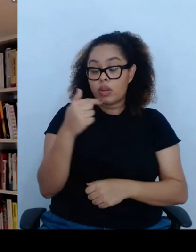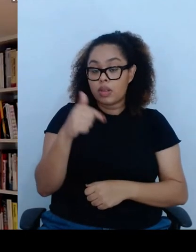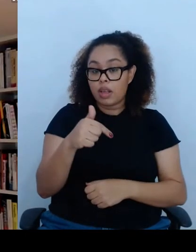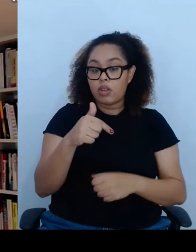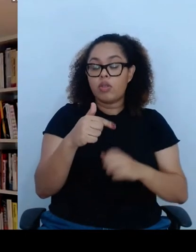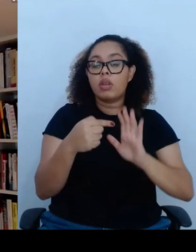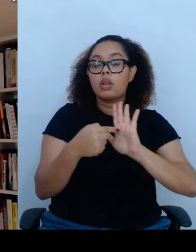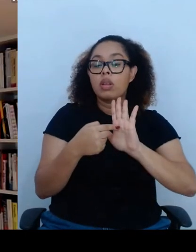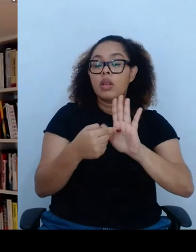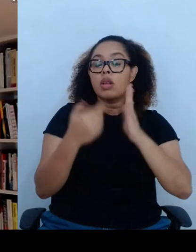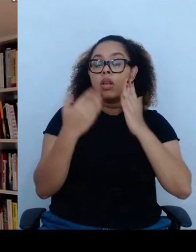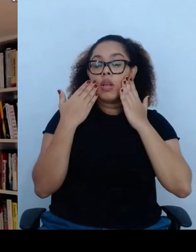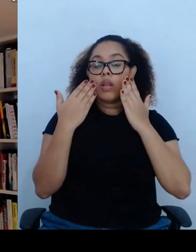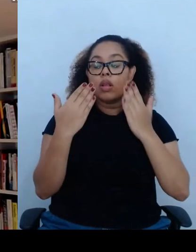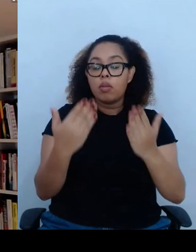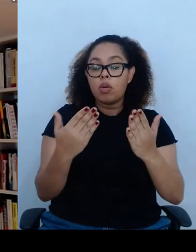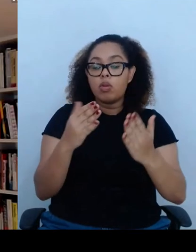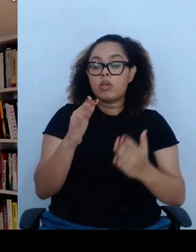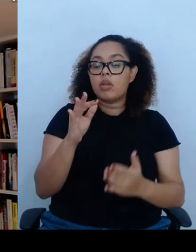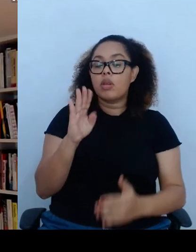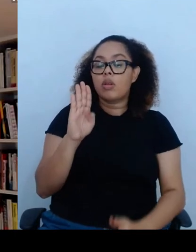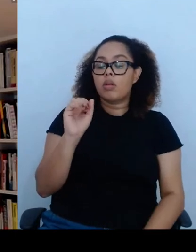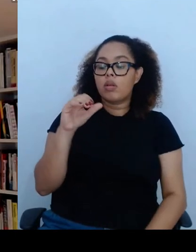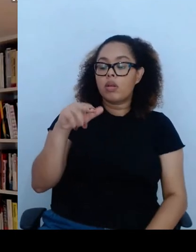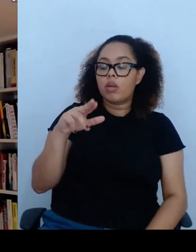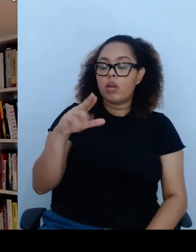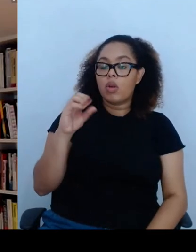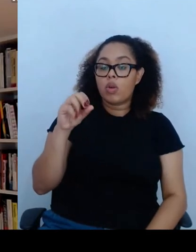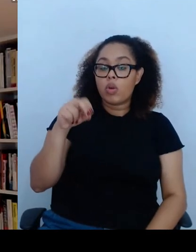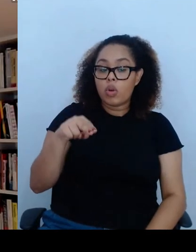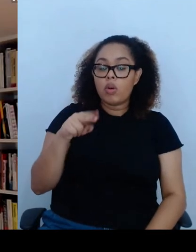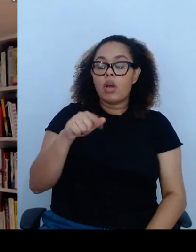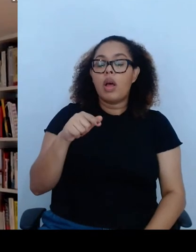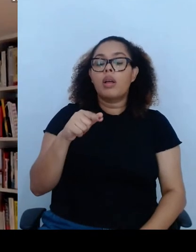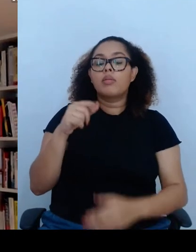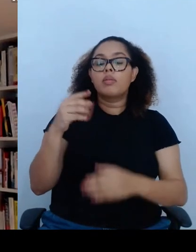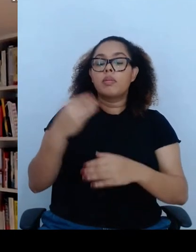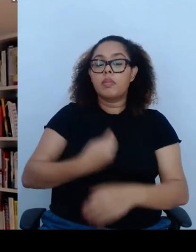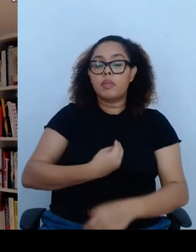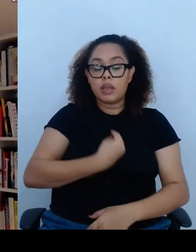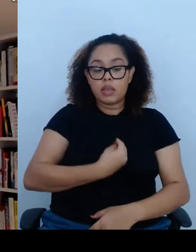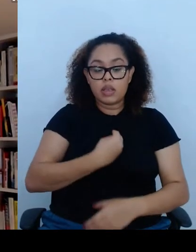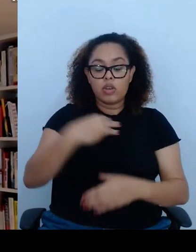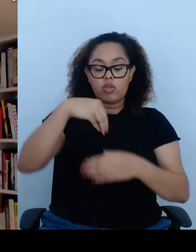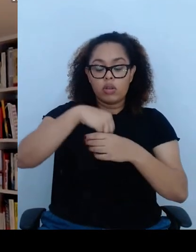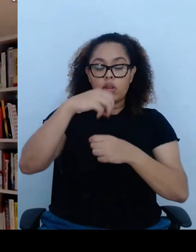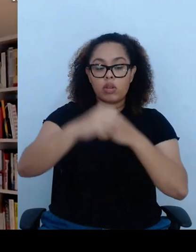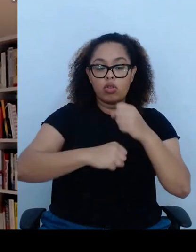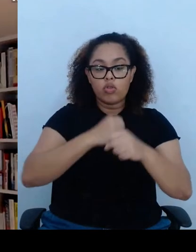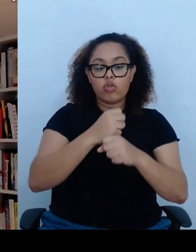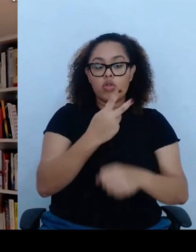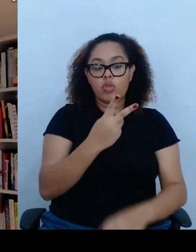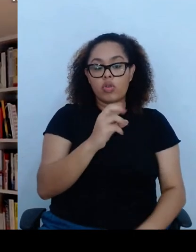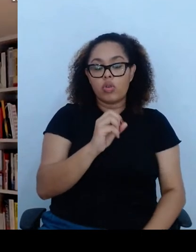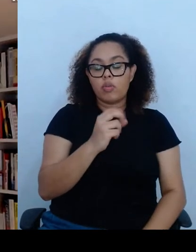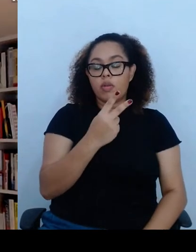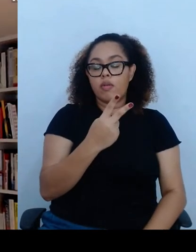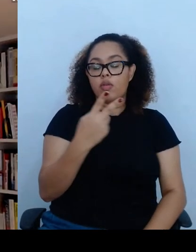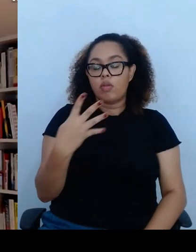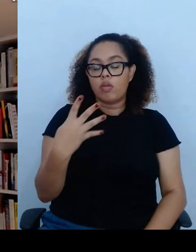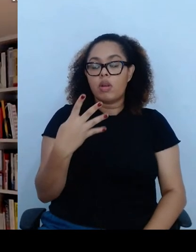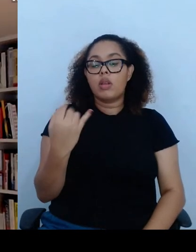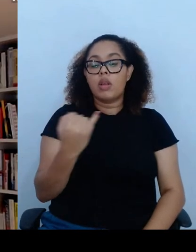É de fato Central nossa programação em 2024 e daí a importância também desse seminário